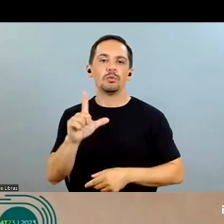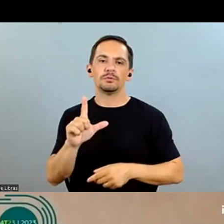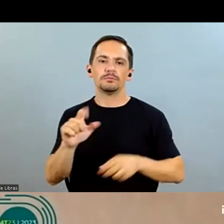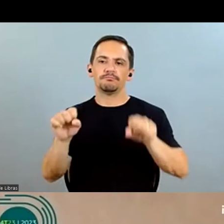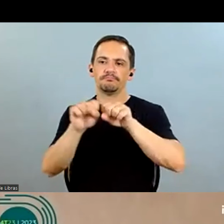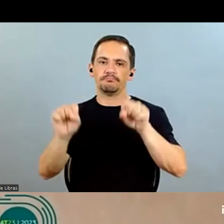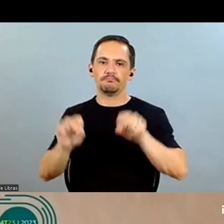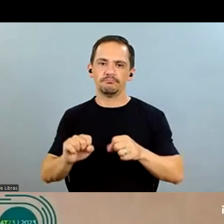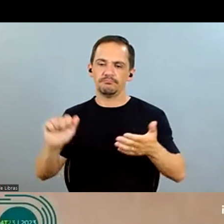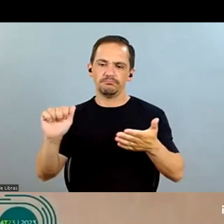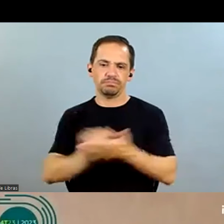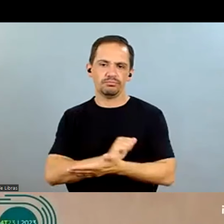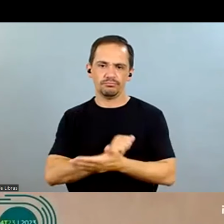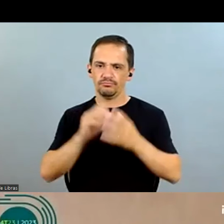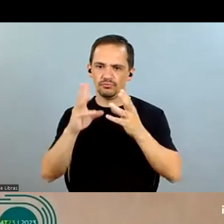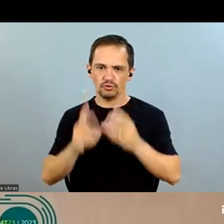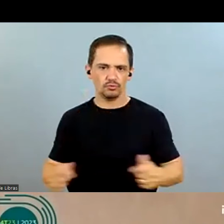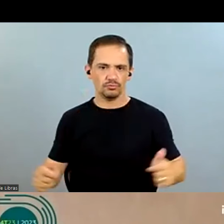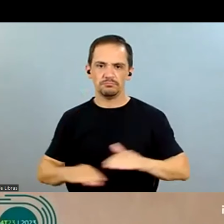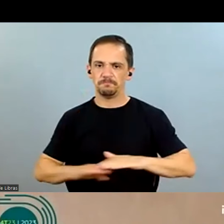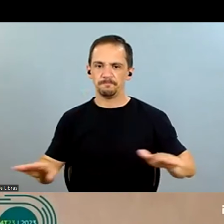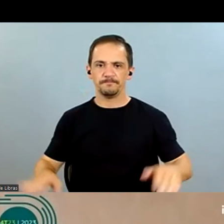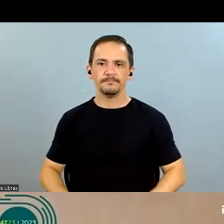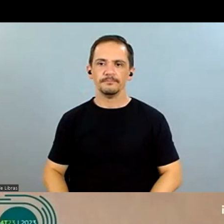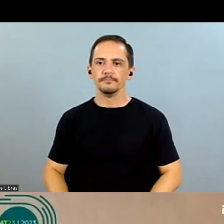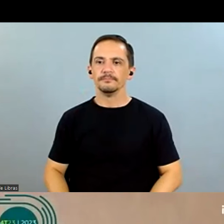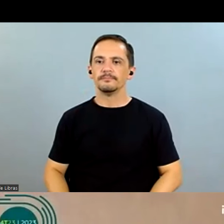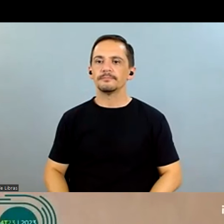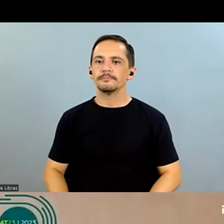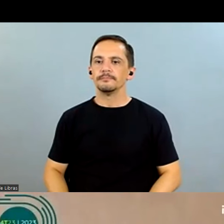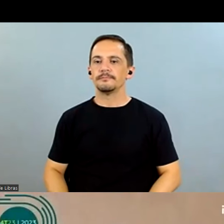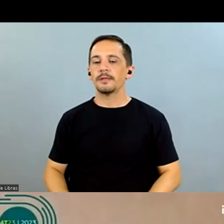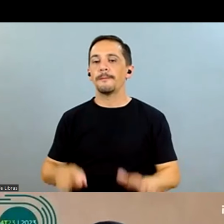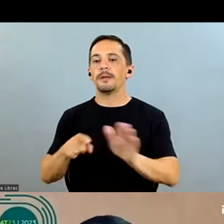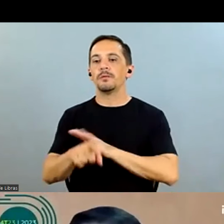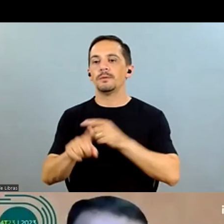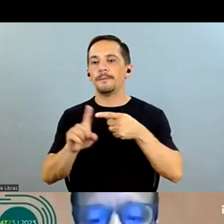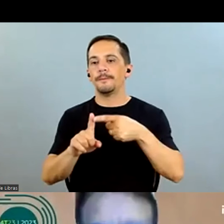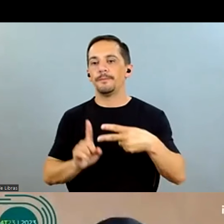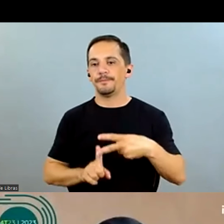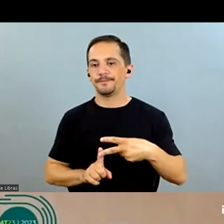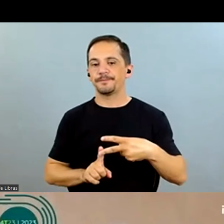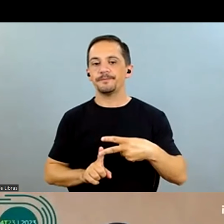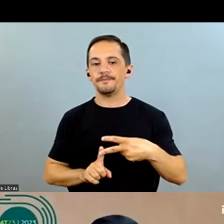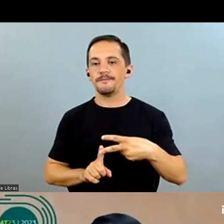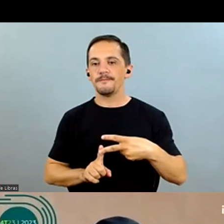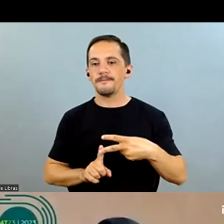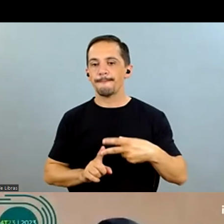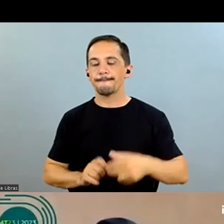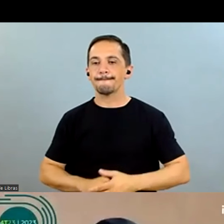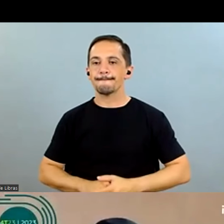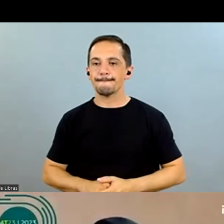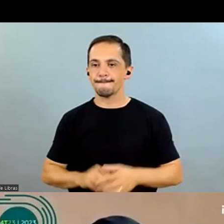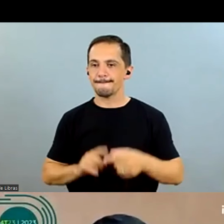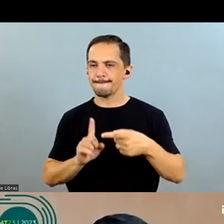baixado completamente é tem mais tem mais duas perguntas aqui eh Vamos tentar responder tem uma delas até